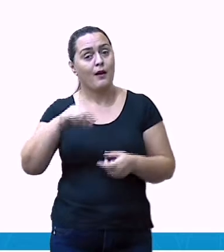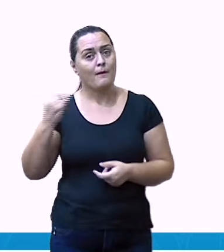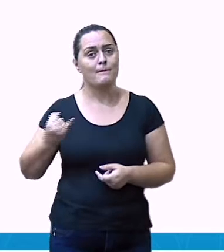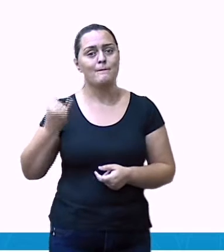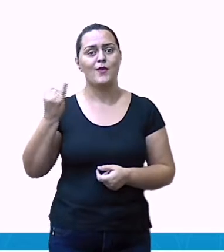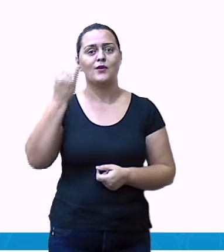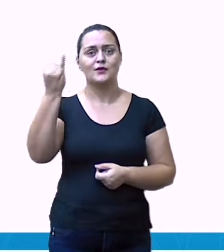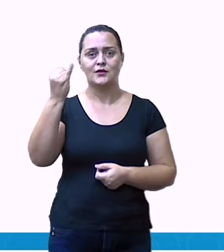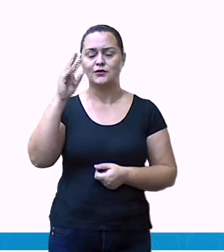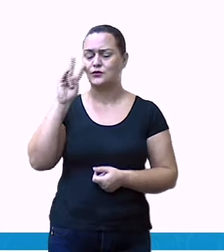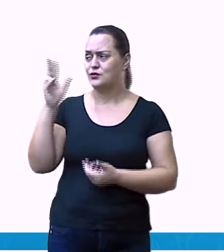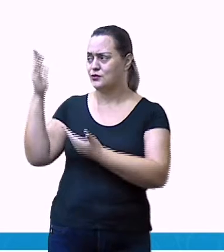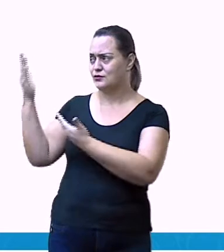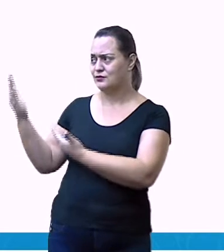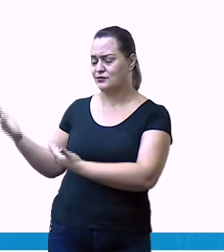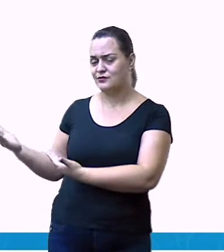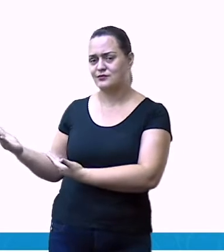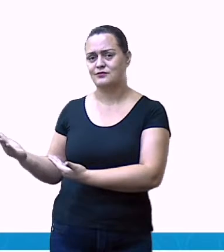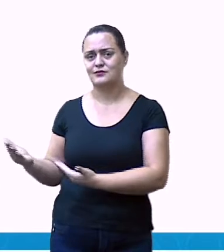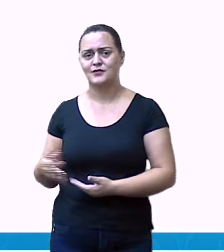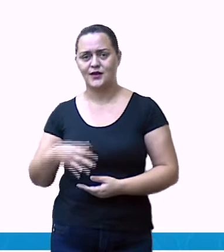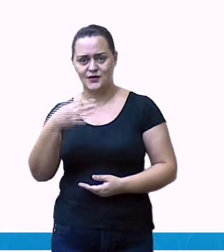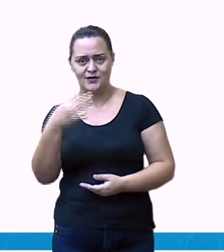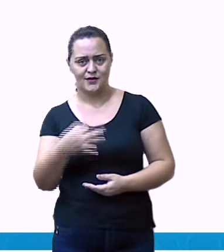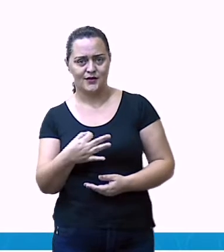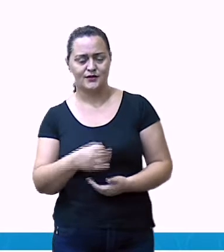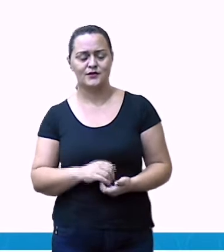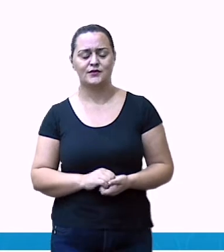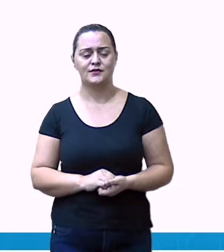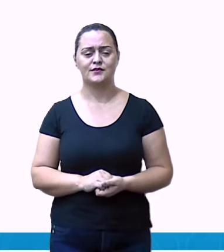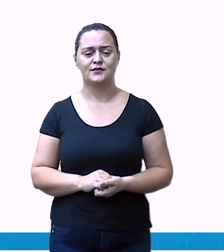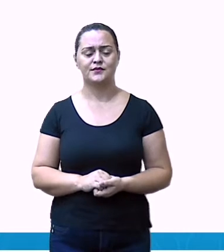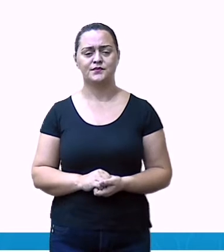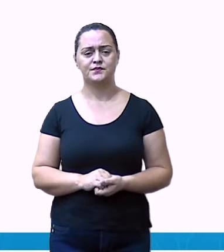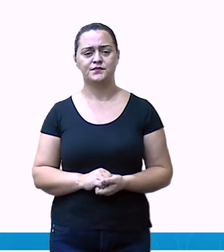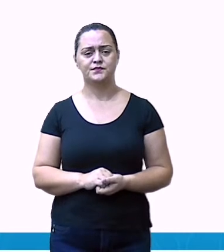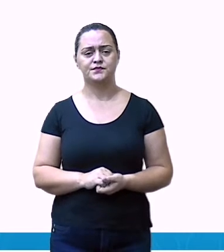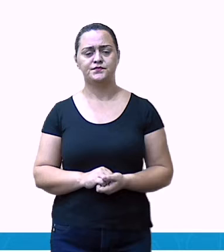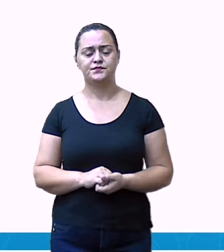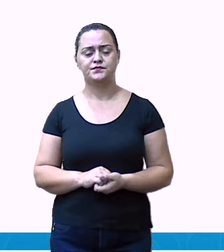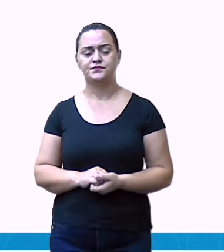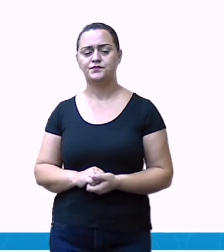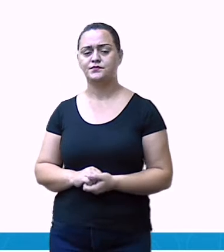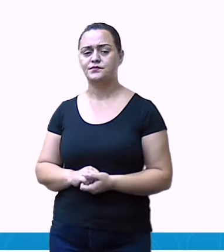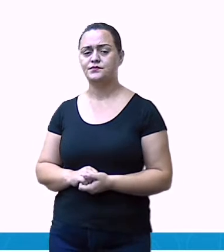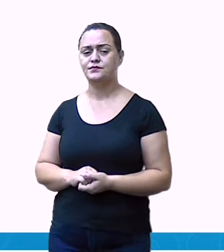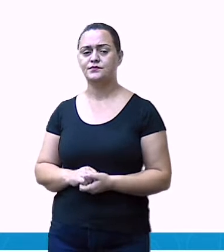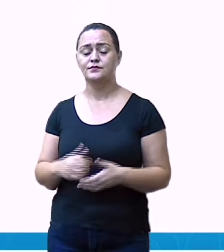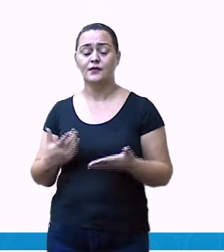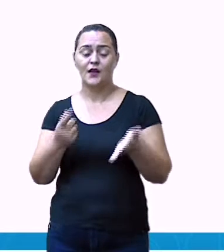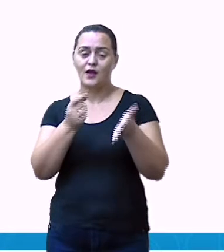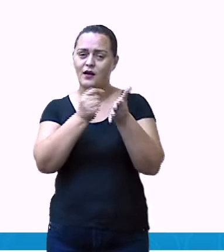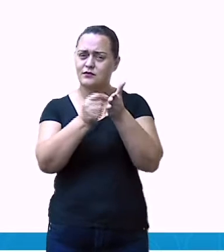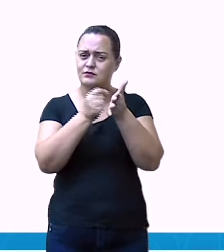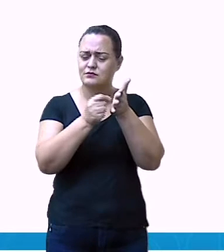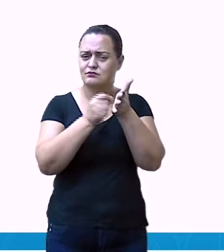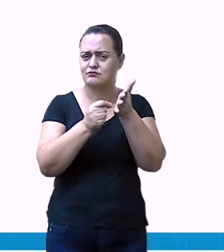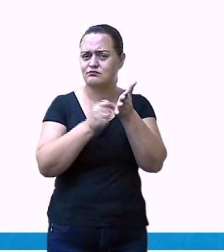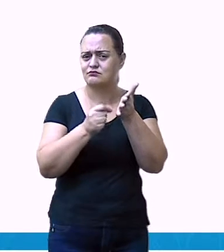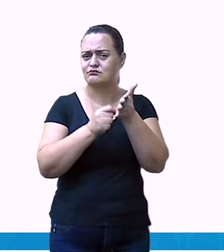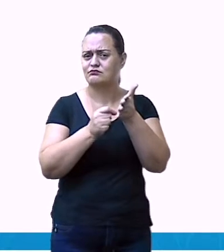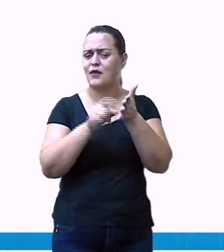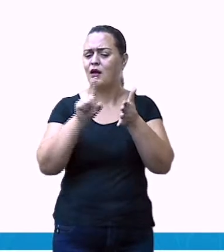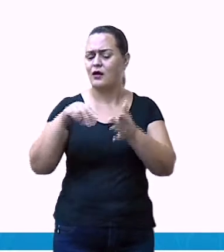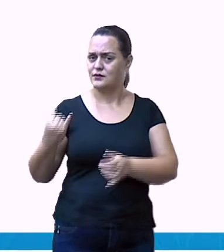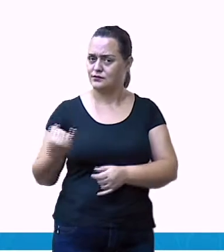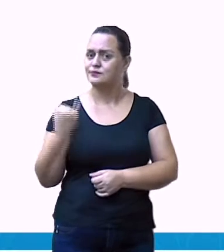em sua língua de origem, do seu país. Então, a escrita, o registro, ele é